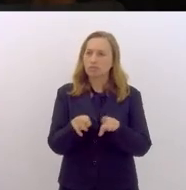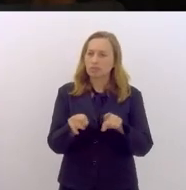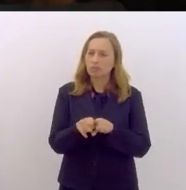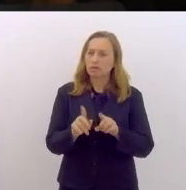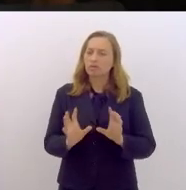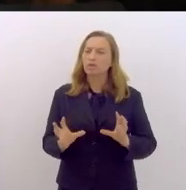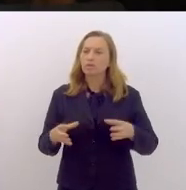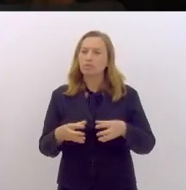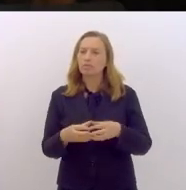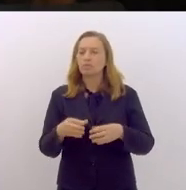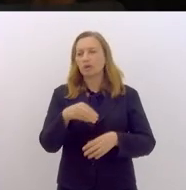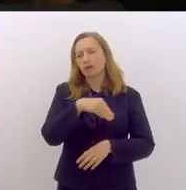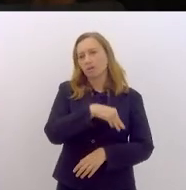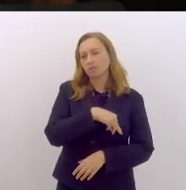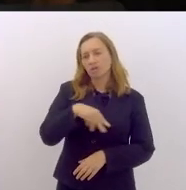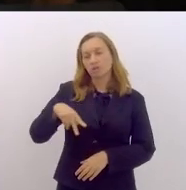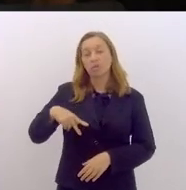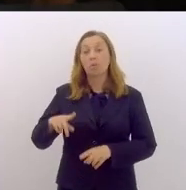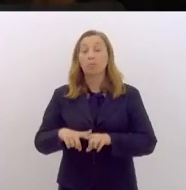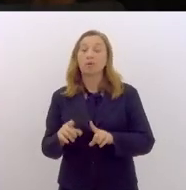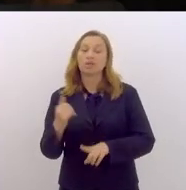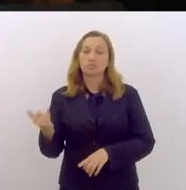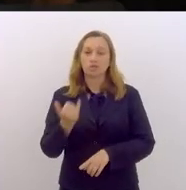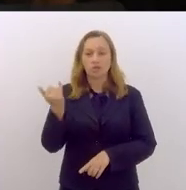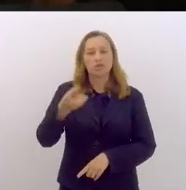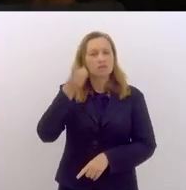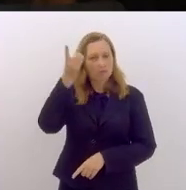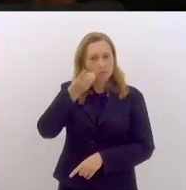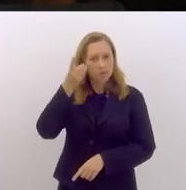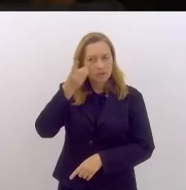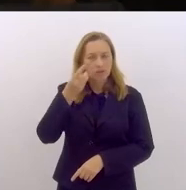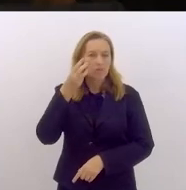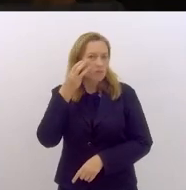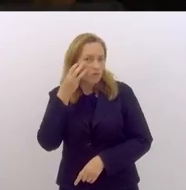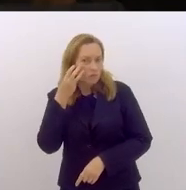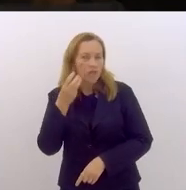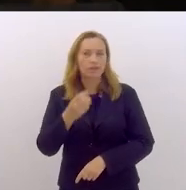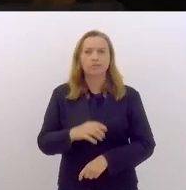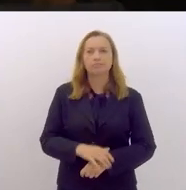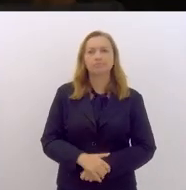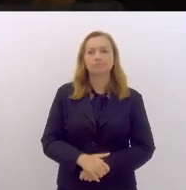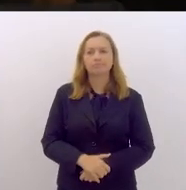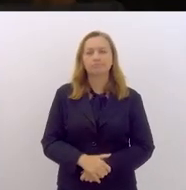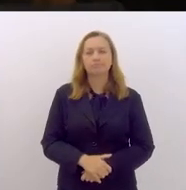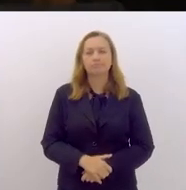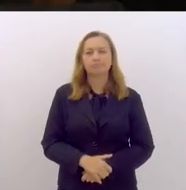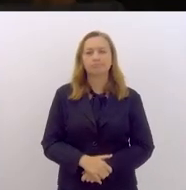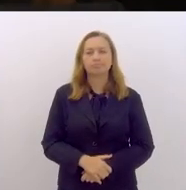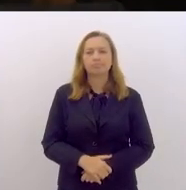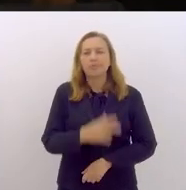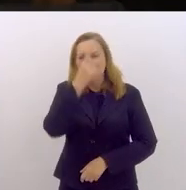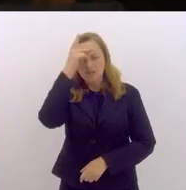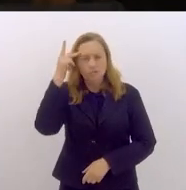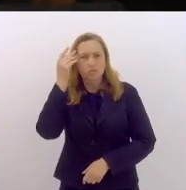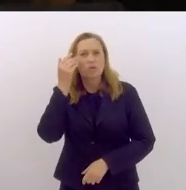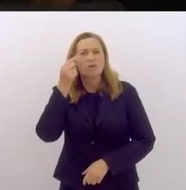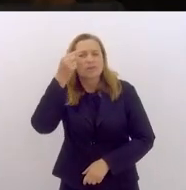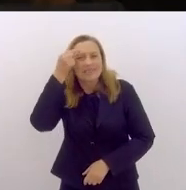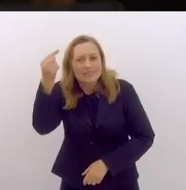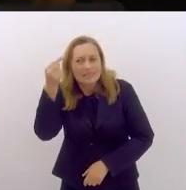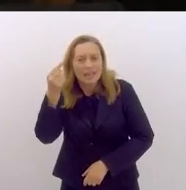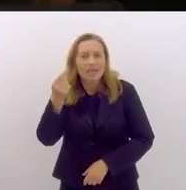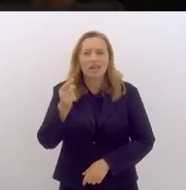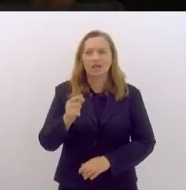MP, mas é importante, deputado Valdec, que as pessoas tenham uma ideia do que